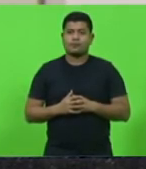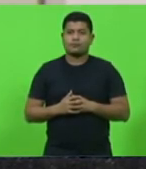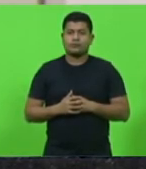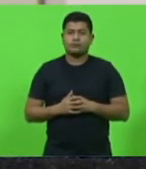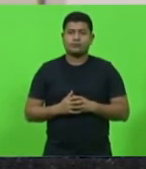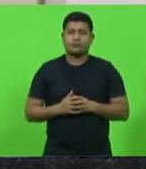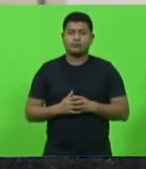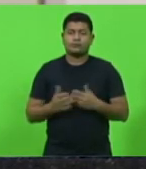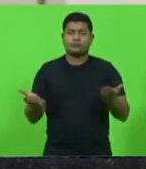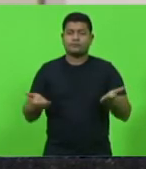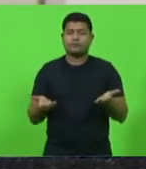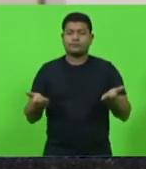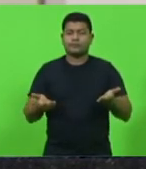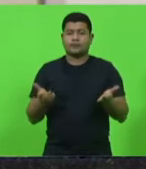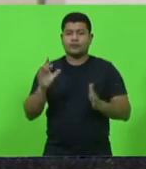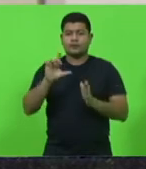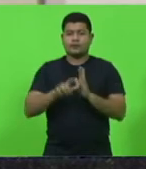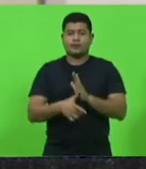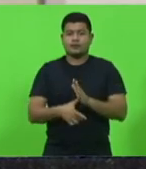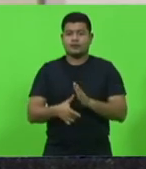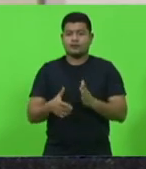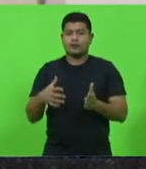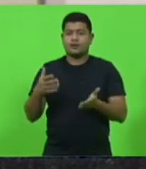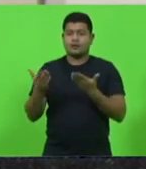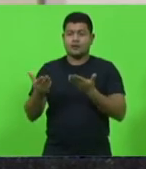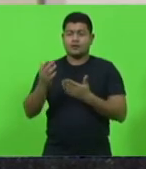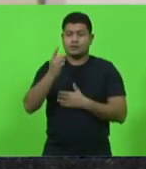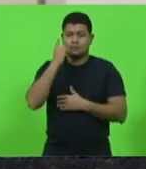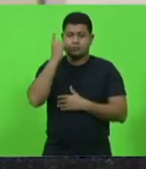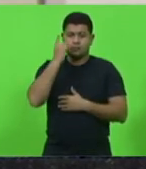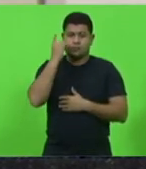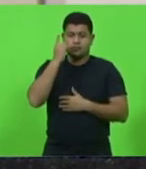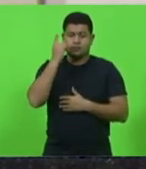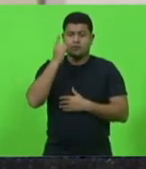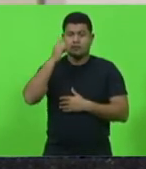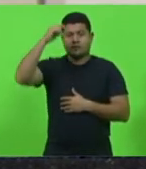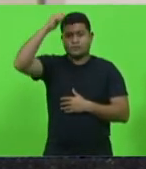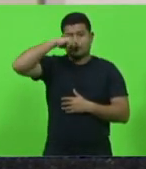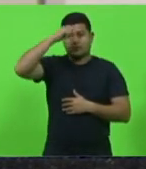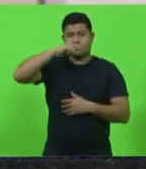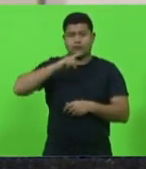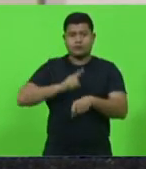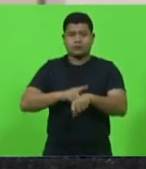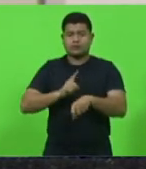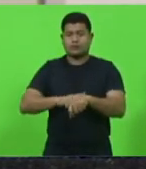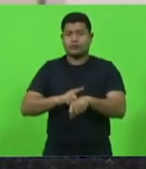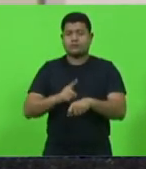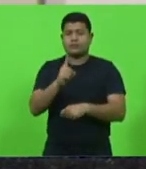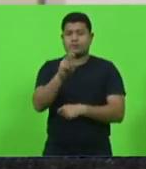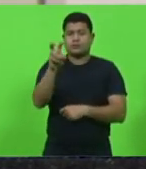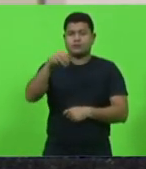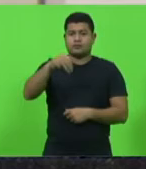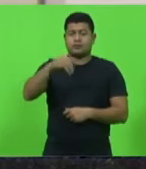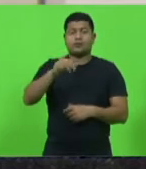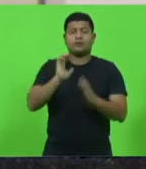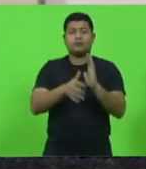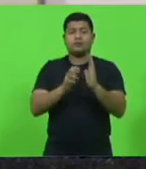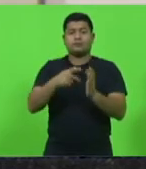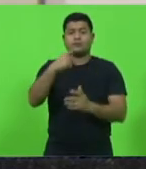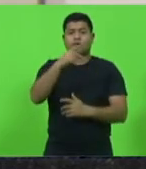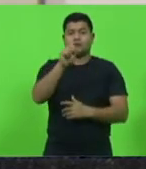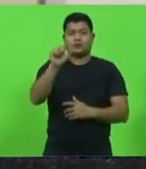Então, agora sim, deputado Maurício Kurdilak, PSL, PL. Vossa Excelência terá 15 minutos para usar a